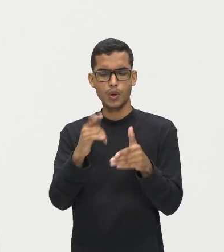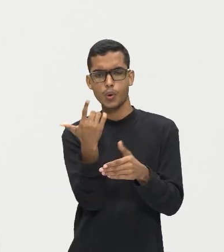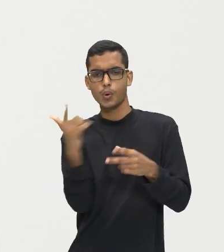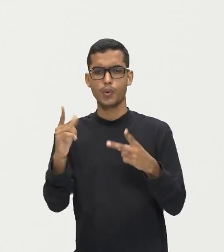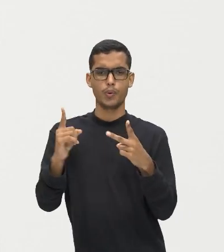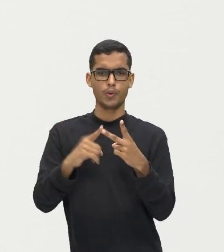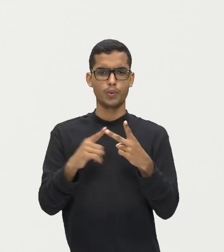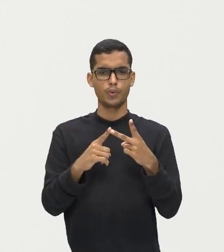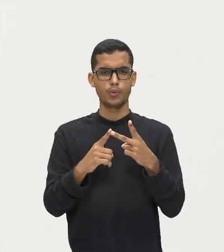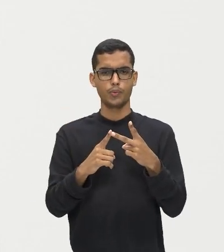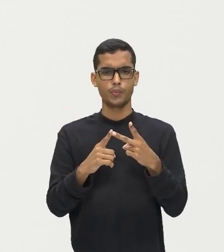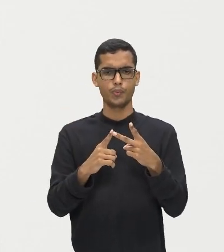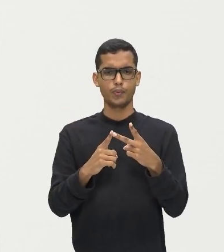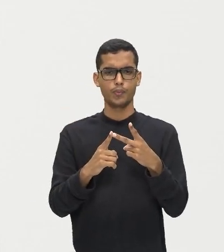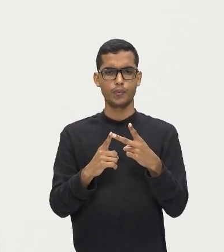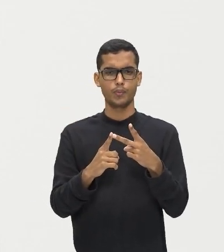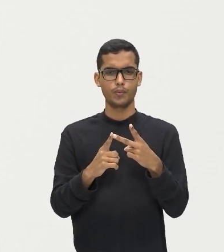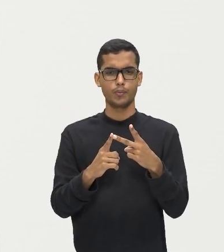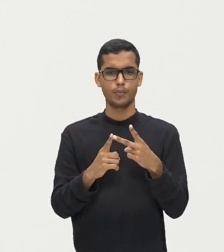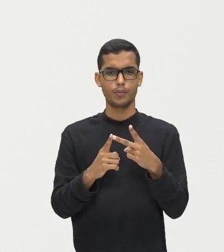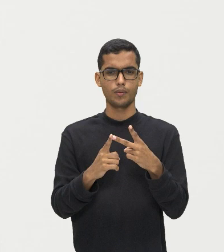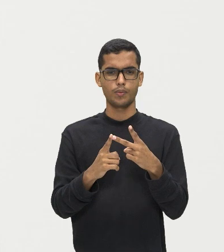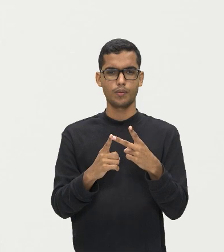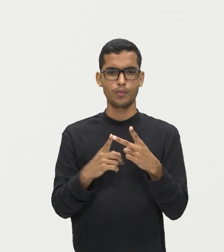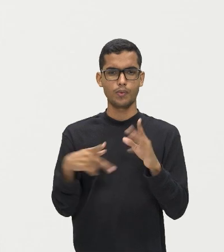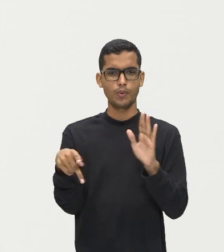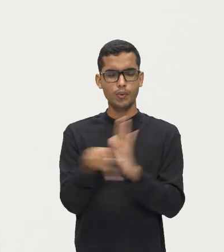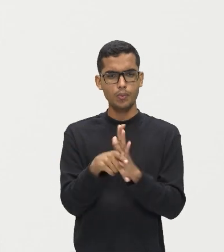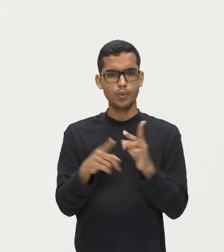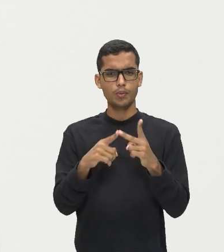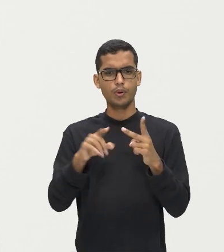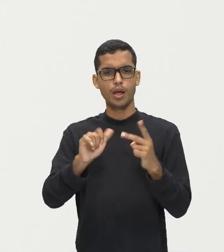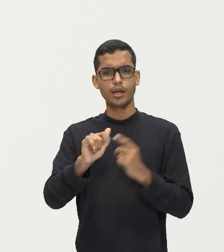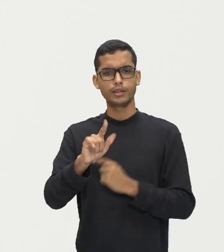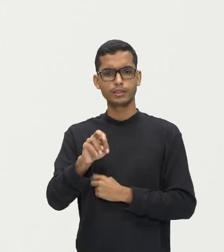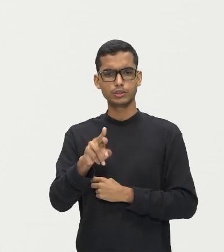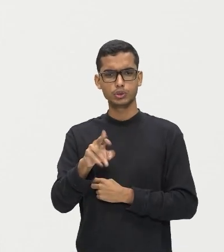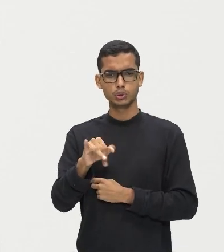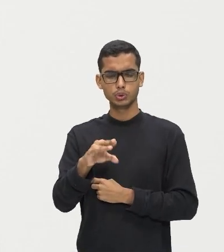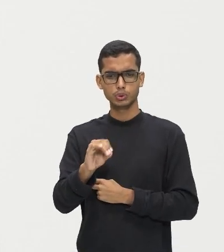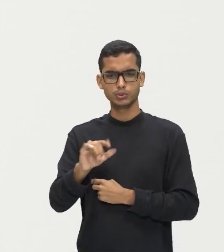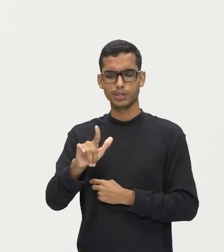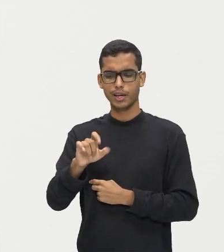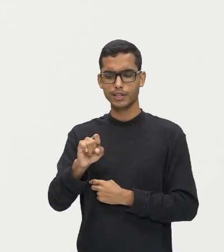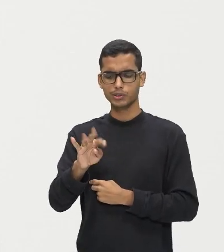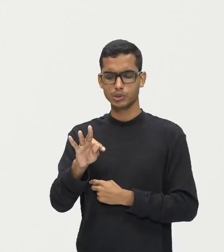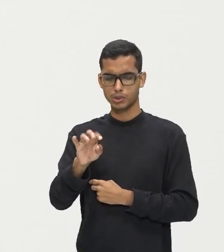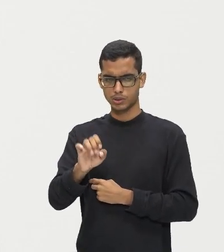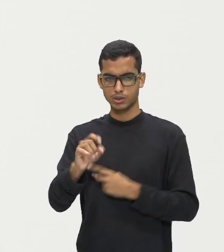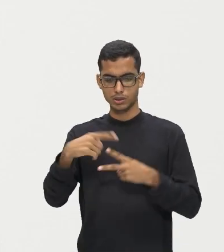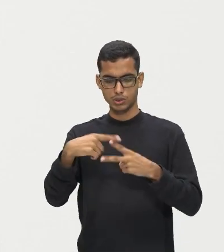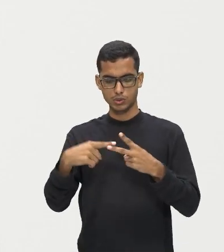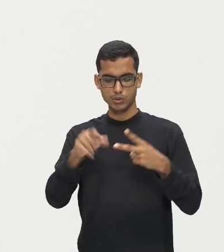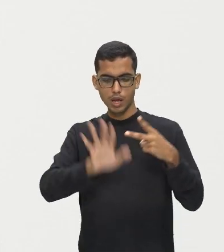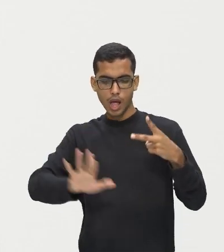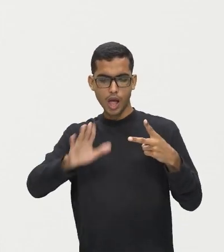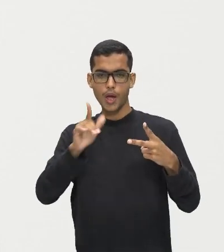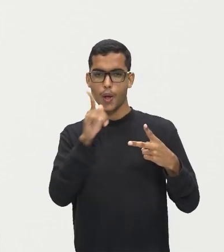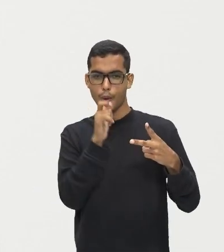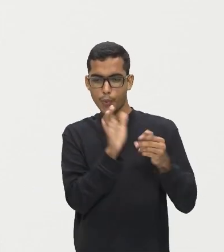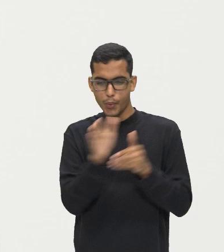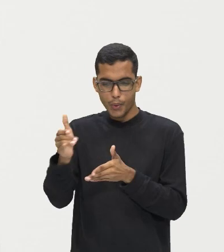o Atlântico Leste. Então, aí eu vou ter duas regiões hidrográficas dentro